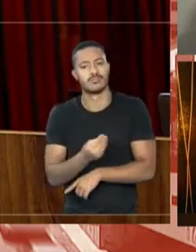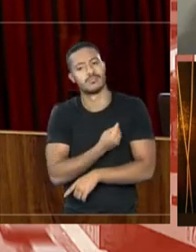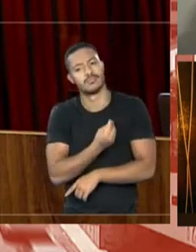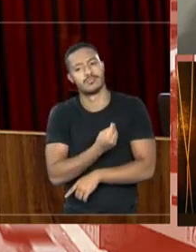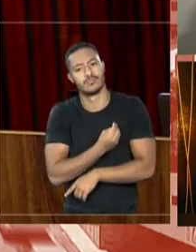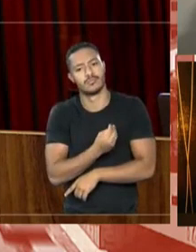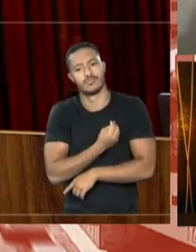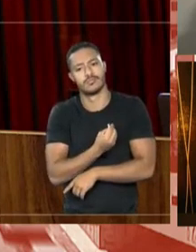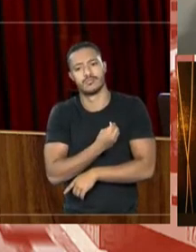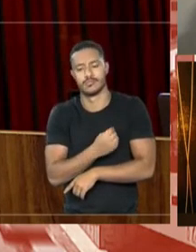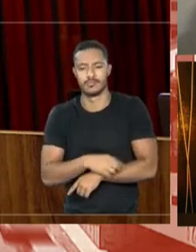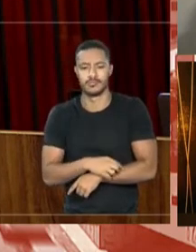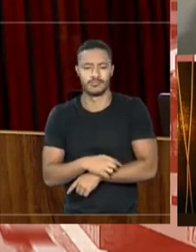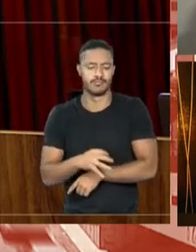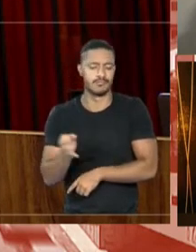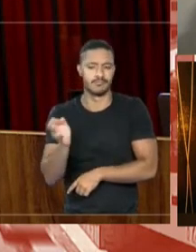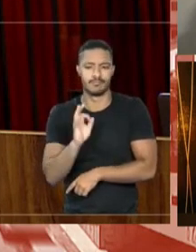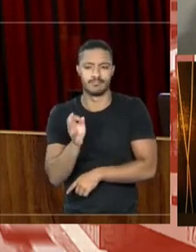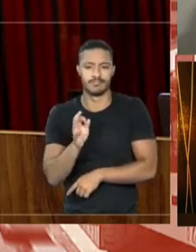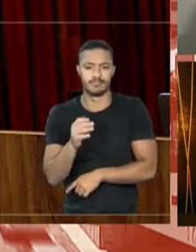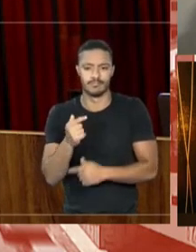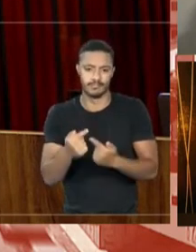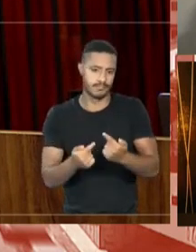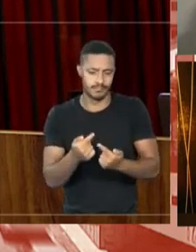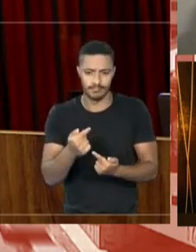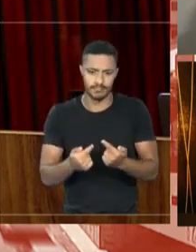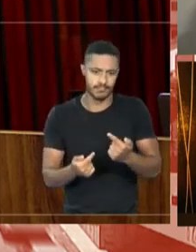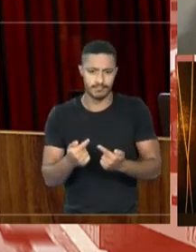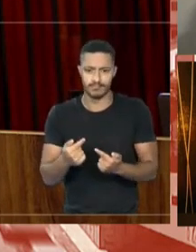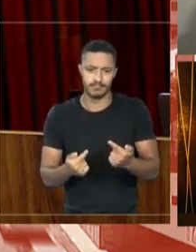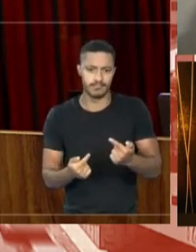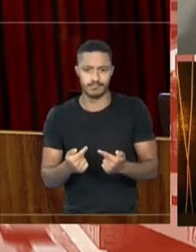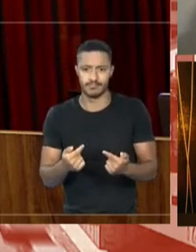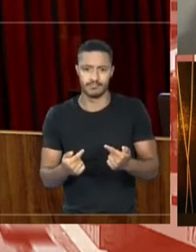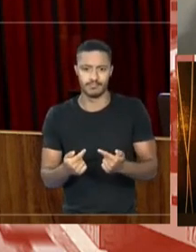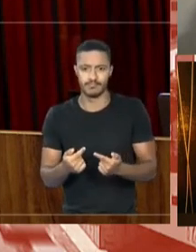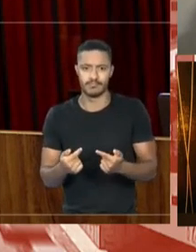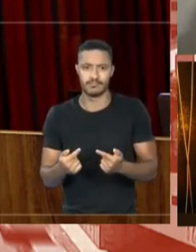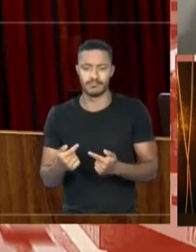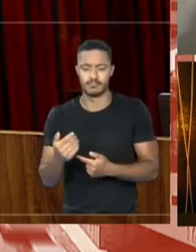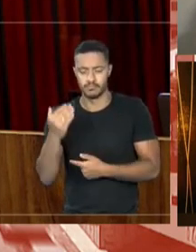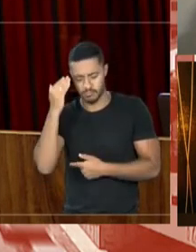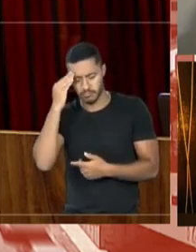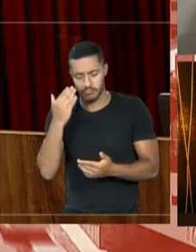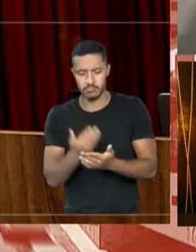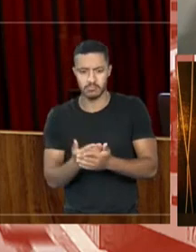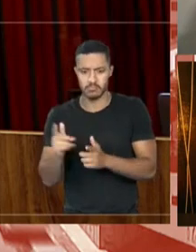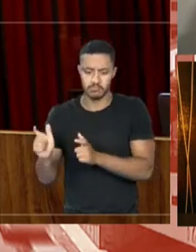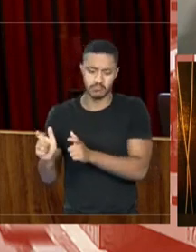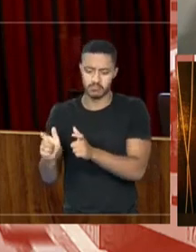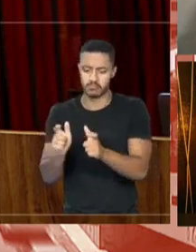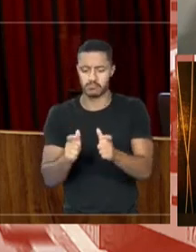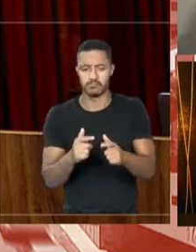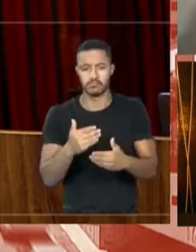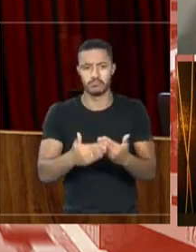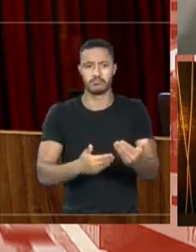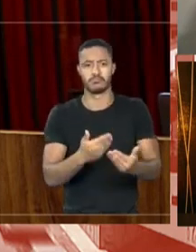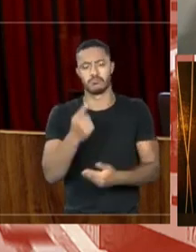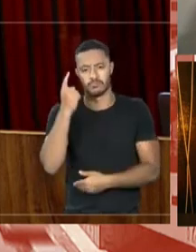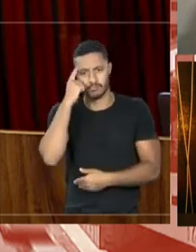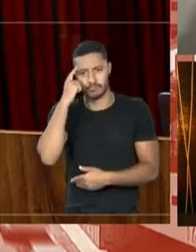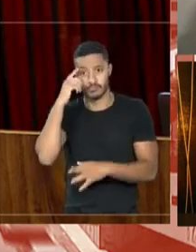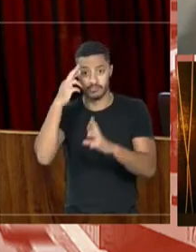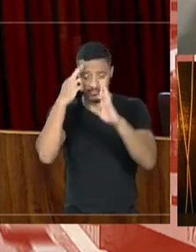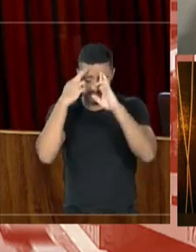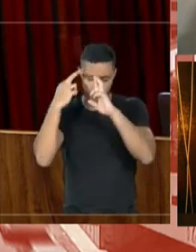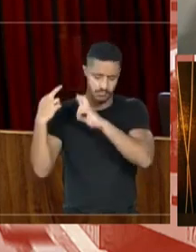dentro do direito onde e o Professor Fernando horta deve acompanhar um pouco dela a gente quer da história normalmente se conecta muito com direito existe